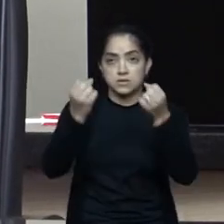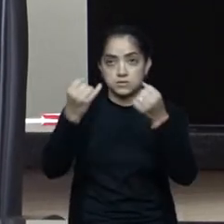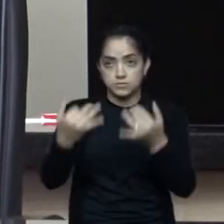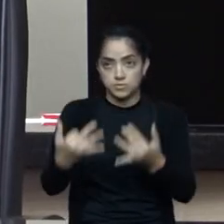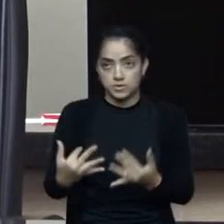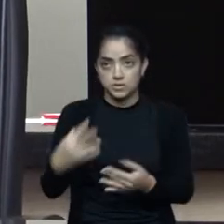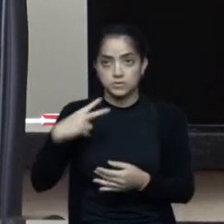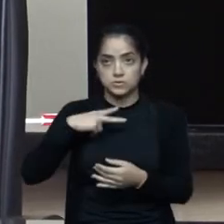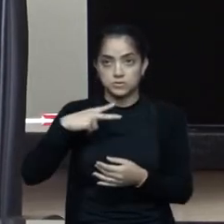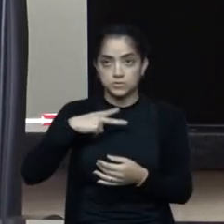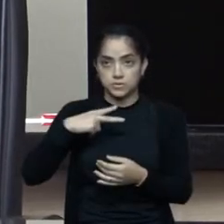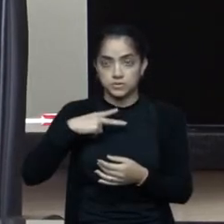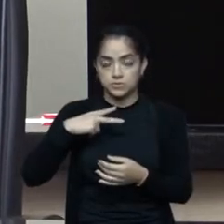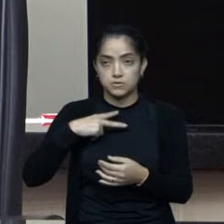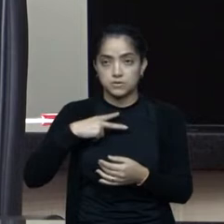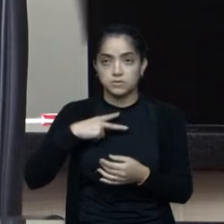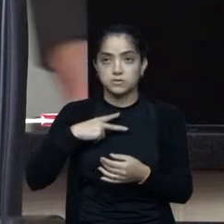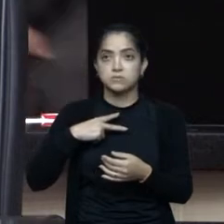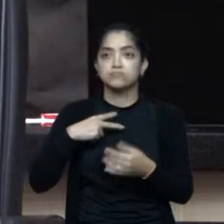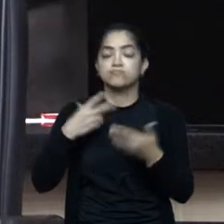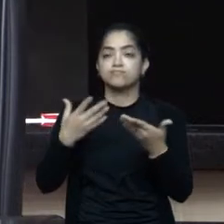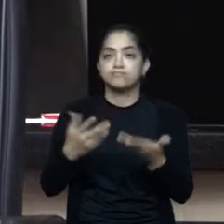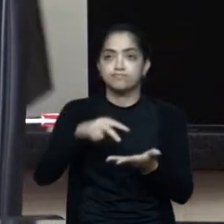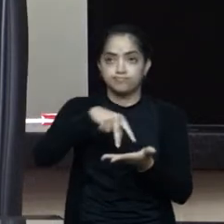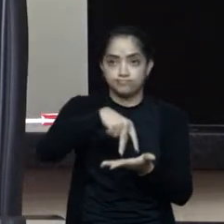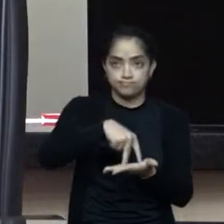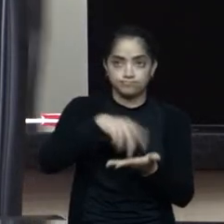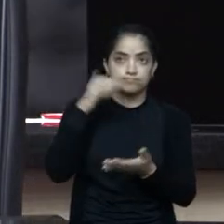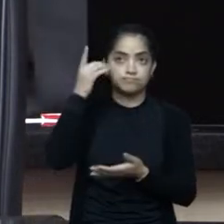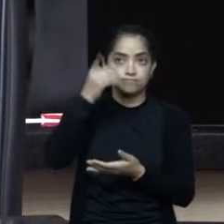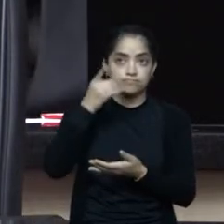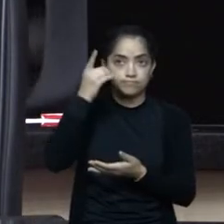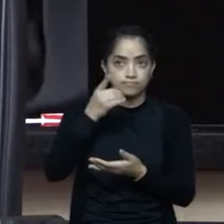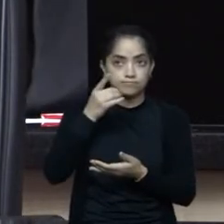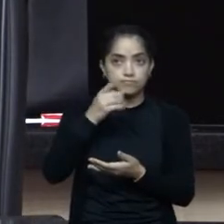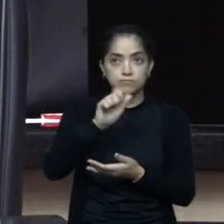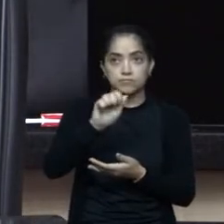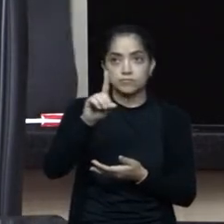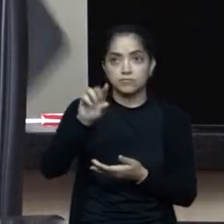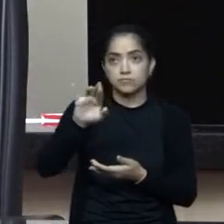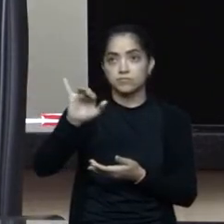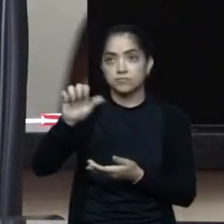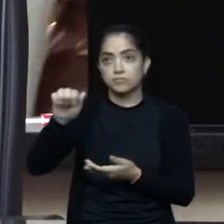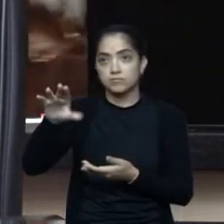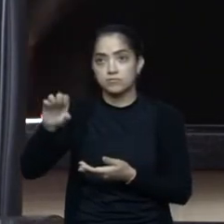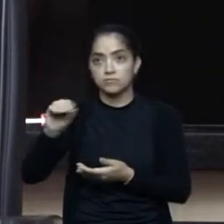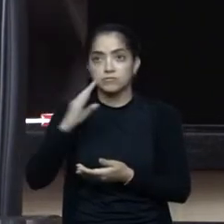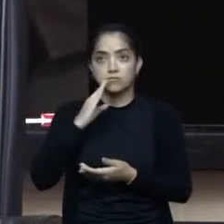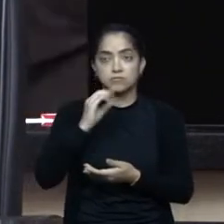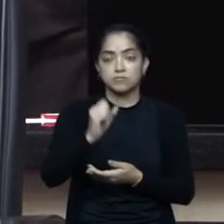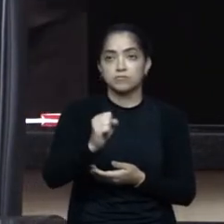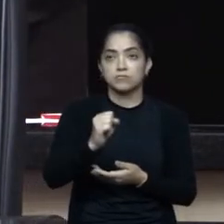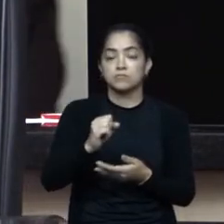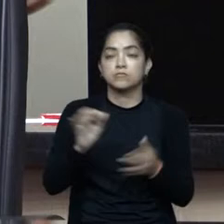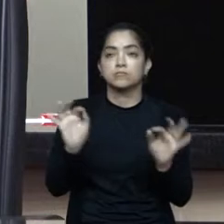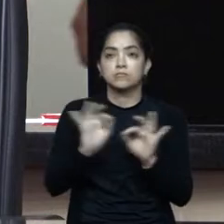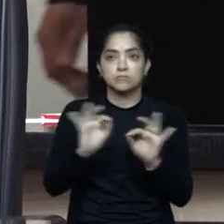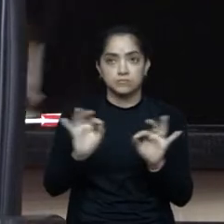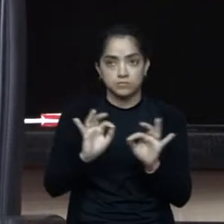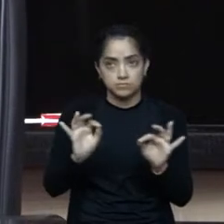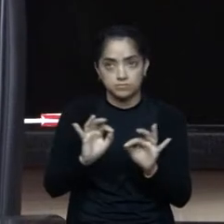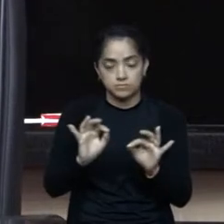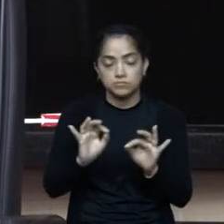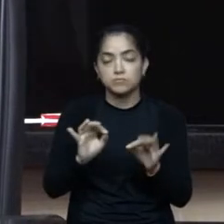pessoais. Fizeram uso da palavra os senhores deputados Adriano Pereira e Bruno Souza. Nada mais havendo a